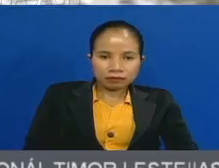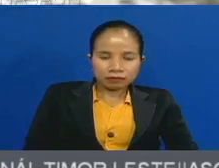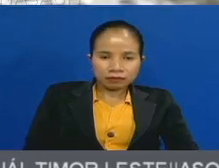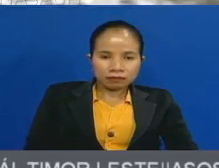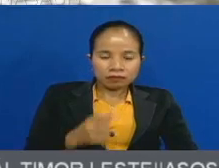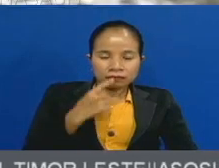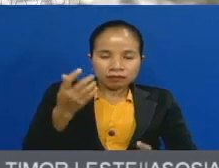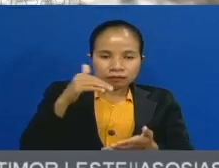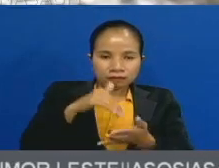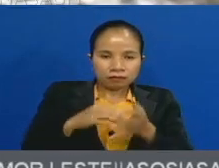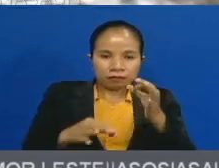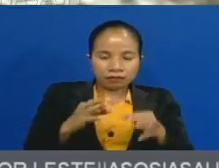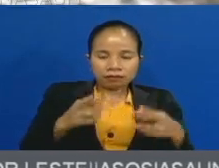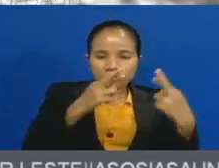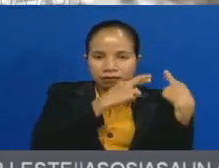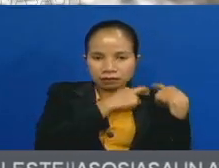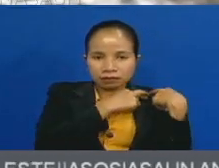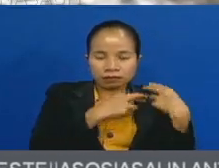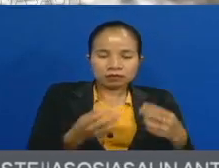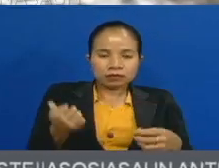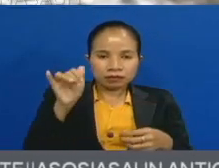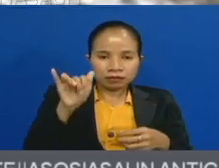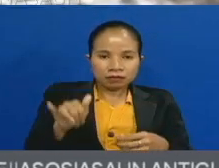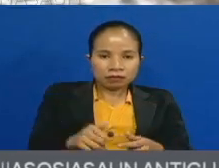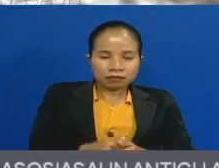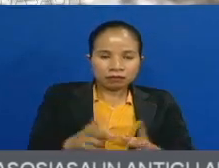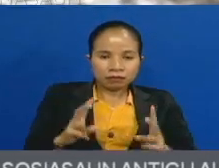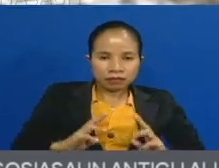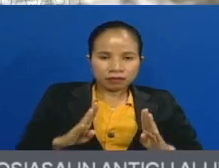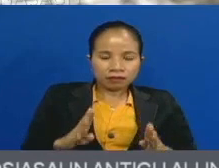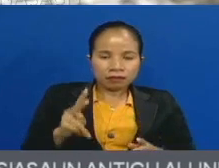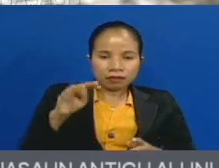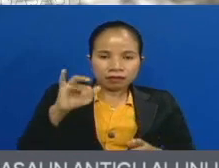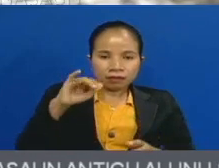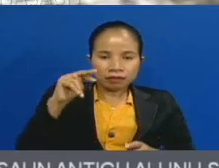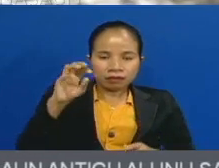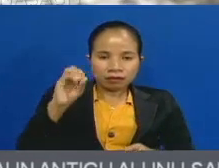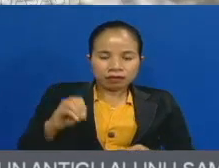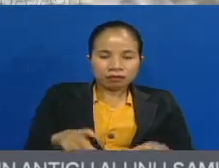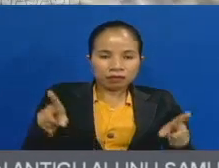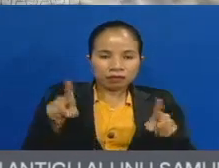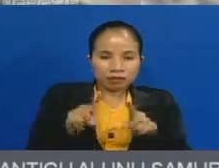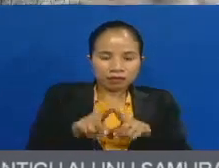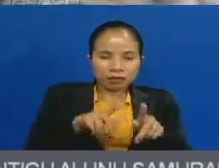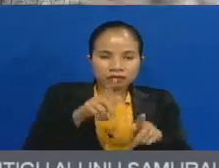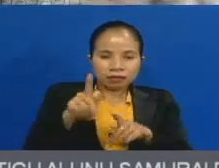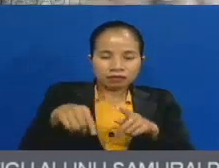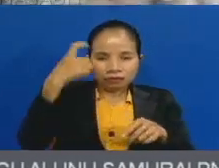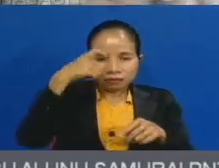Recorda katak, além de assumir responsabilidade hirakne, saudoso Nino Koni Santana Mos, anesang ema